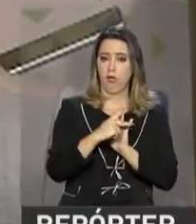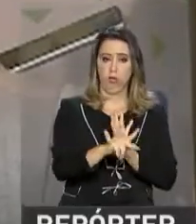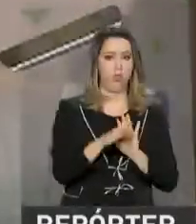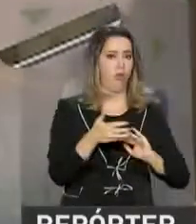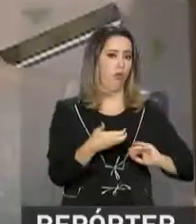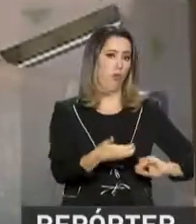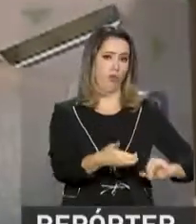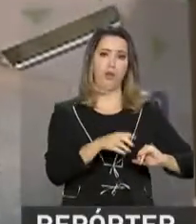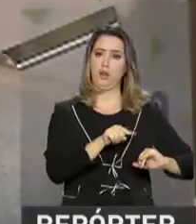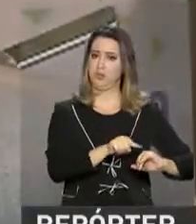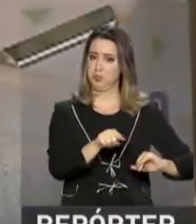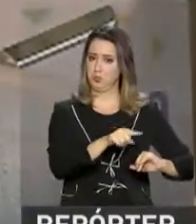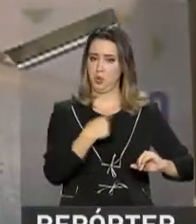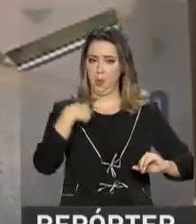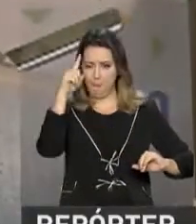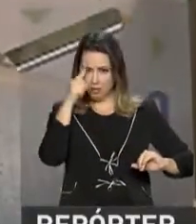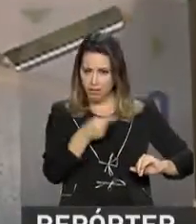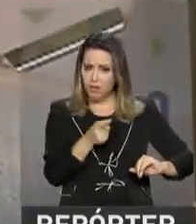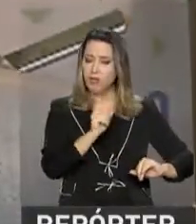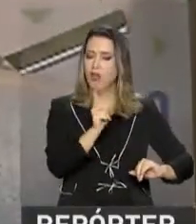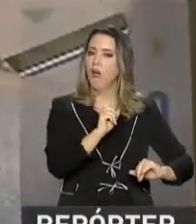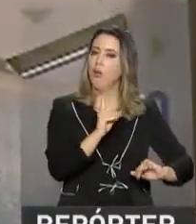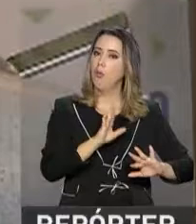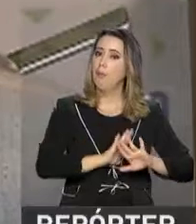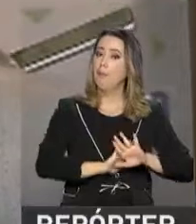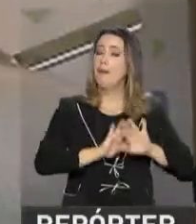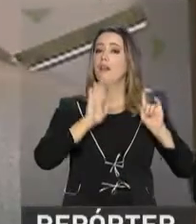compete definir limites, né?